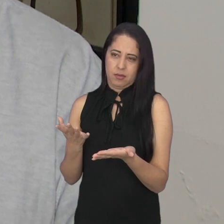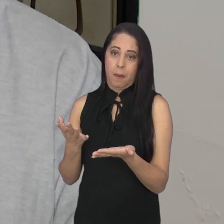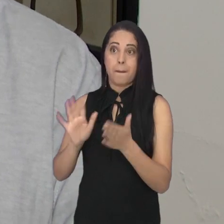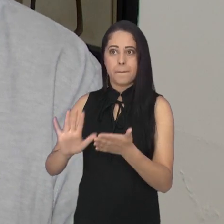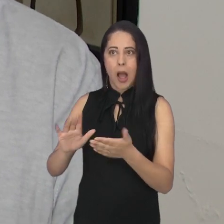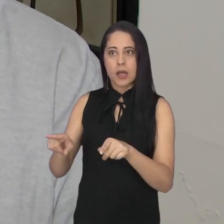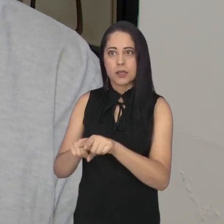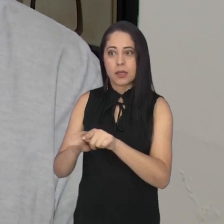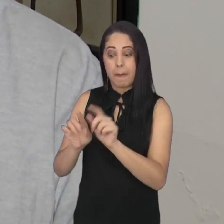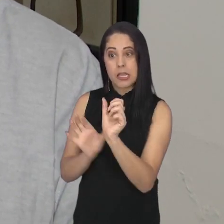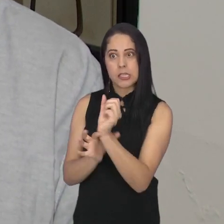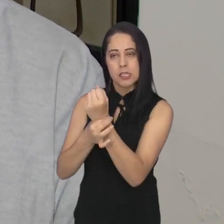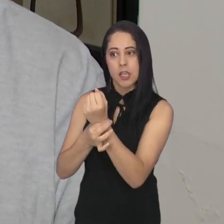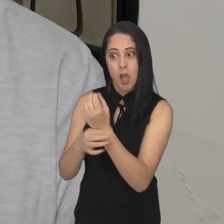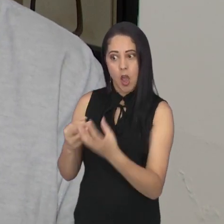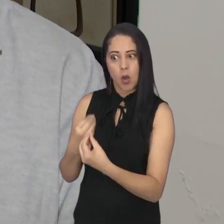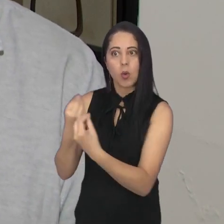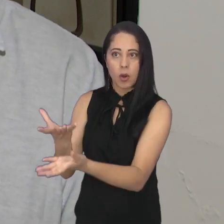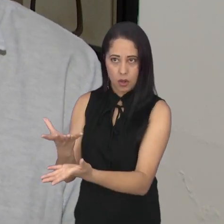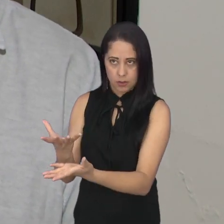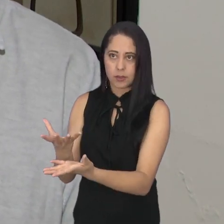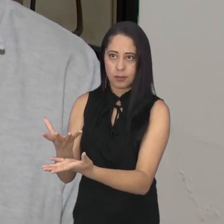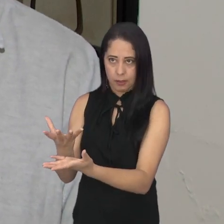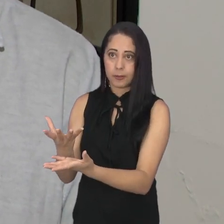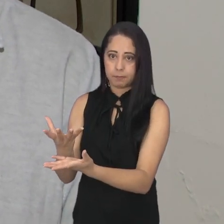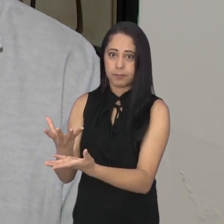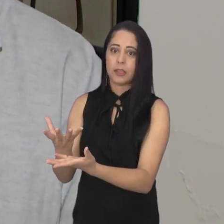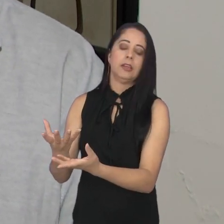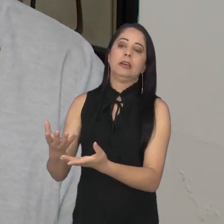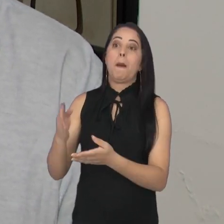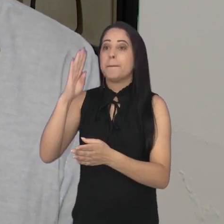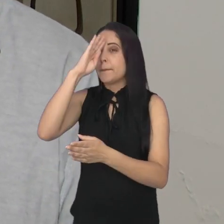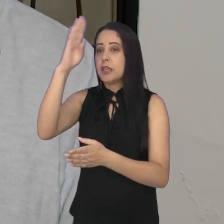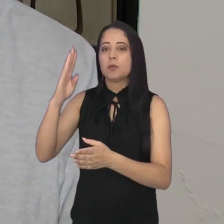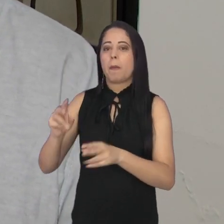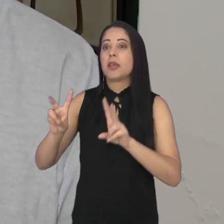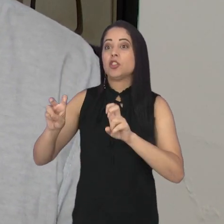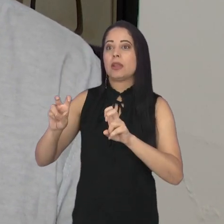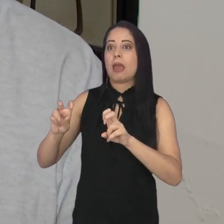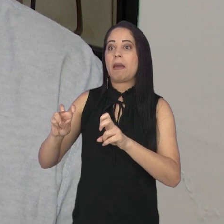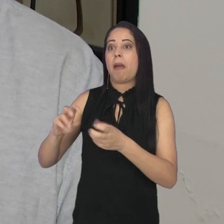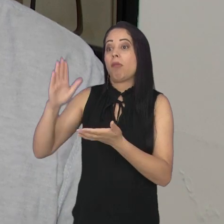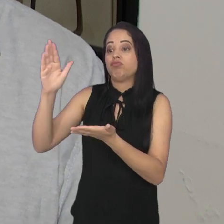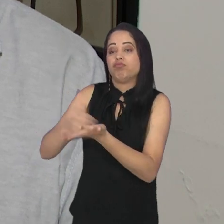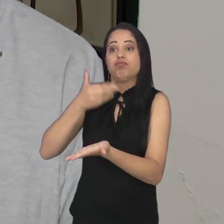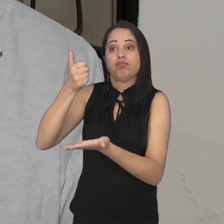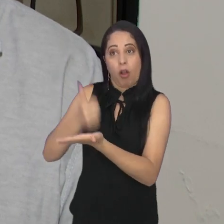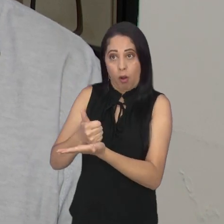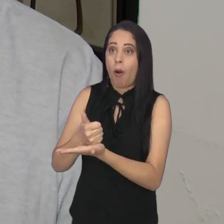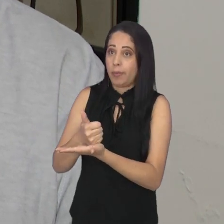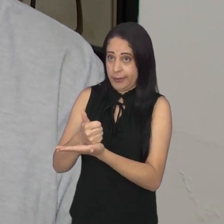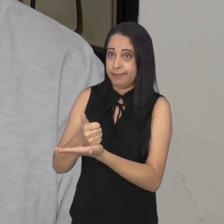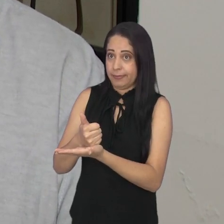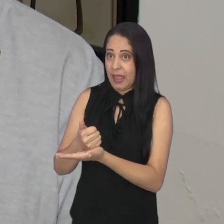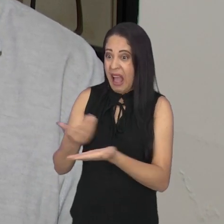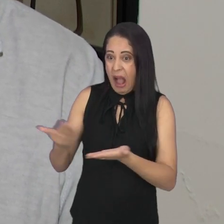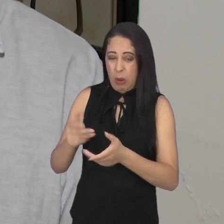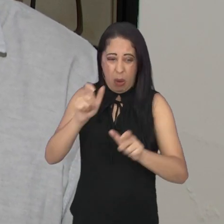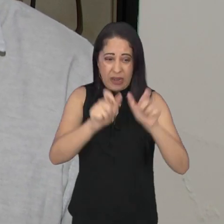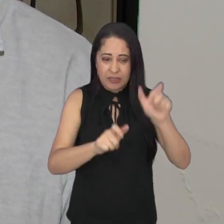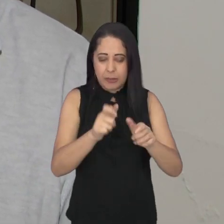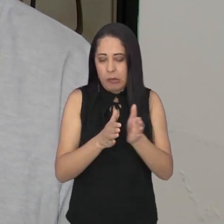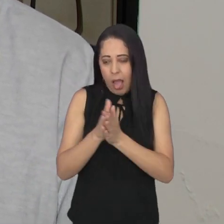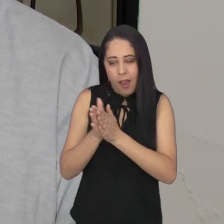dia a dia, mas sim para uma proteção digital, principalmente em questões de golpes, né? Hoje